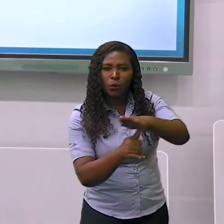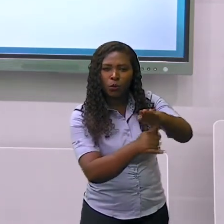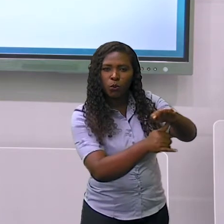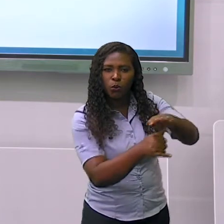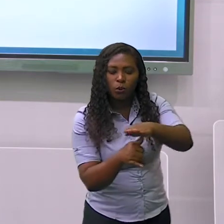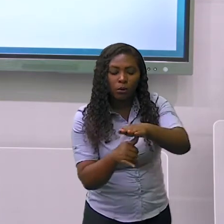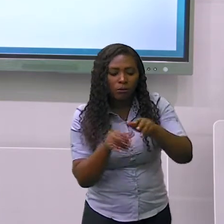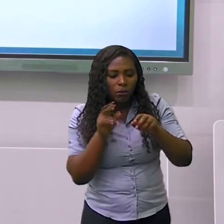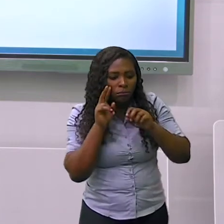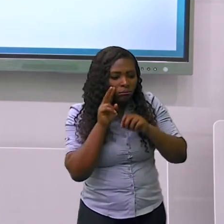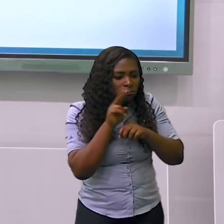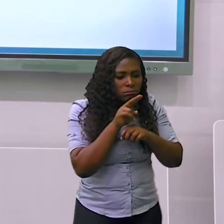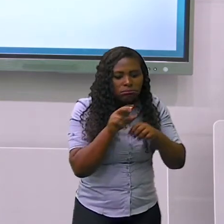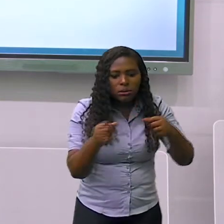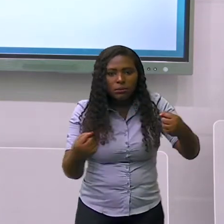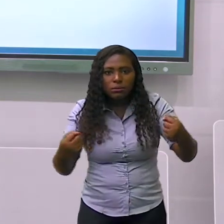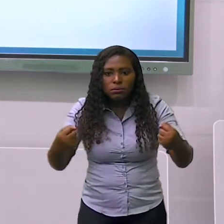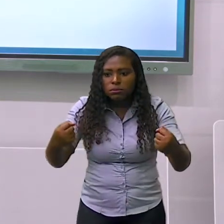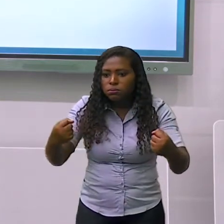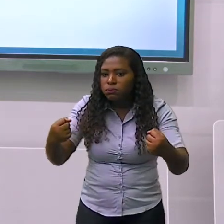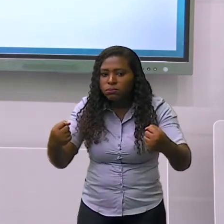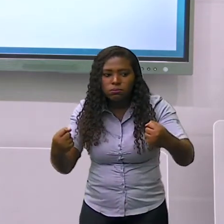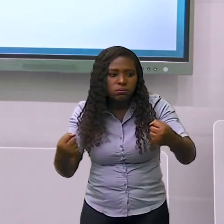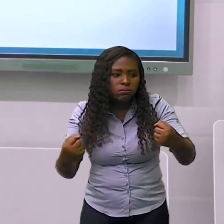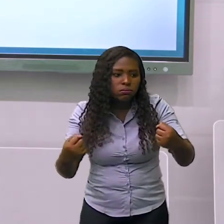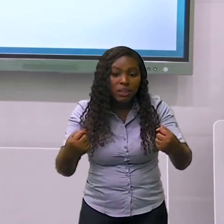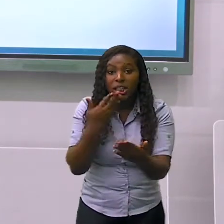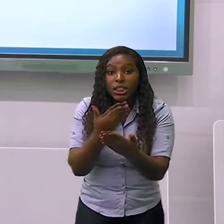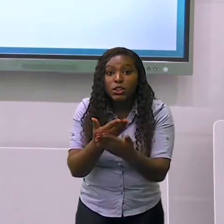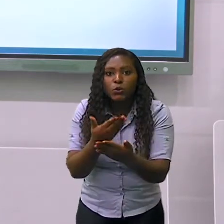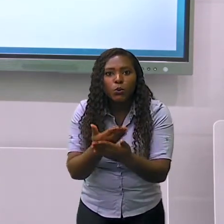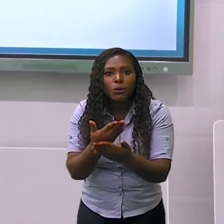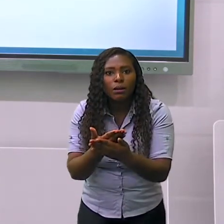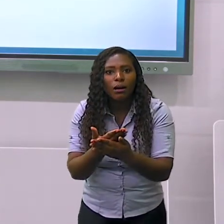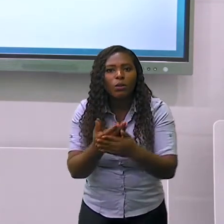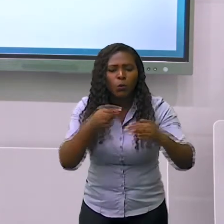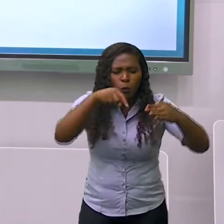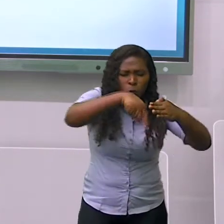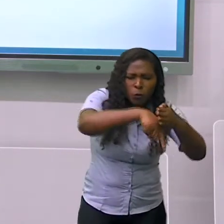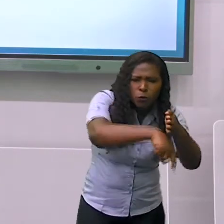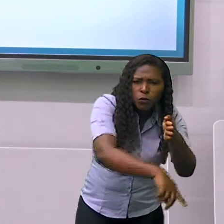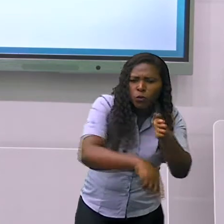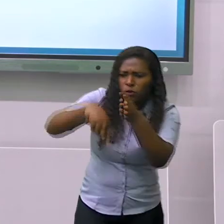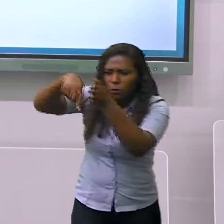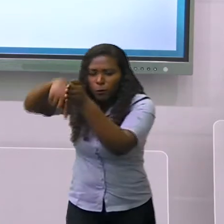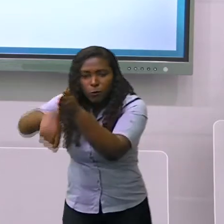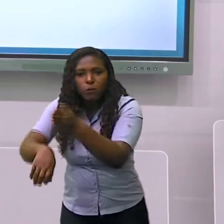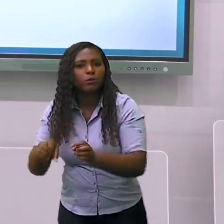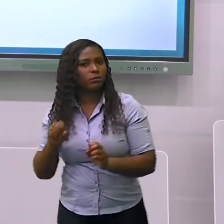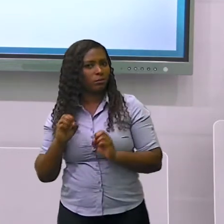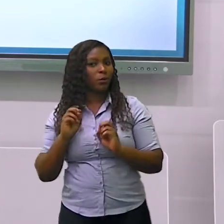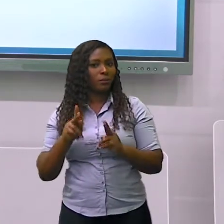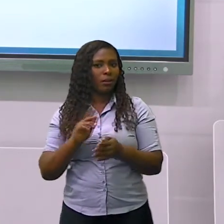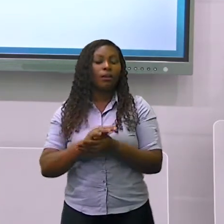são muito importantes do ponto de vista político e também